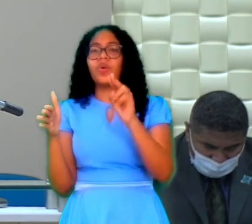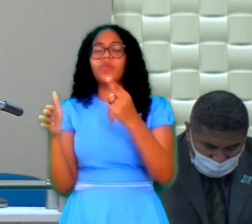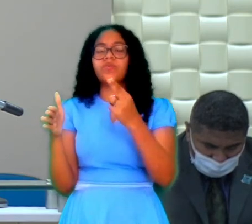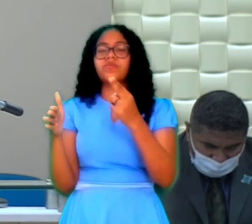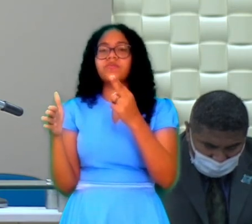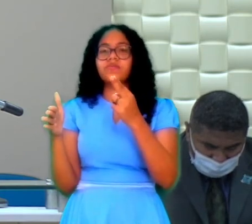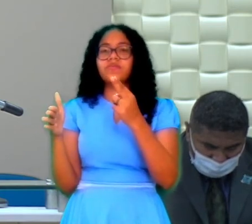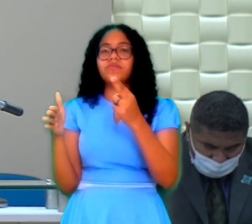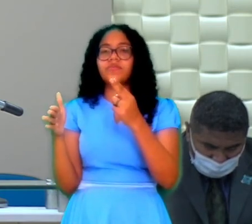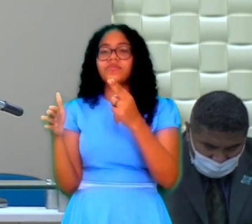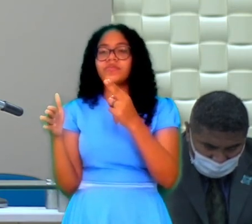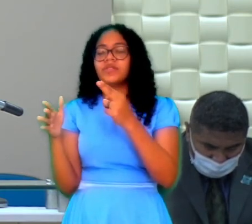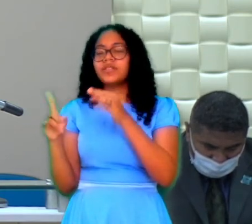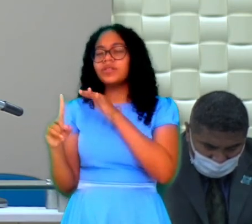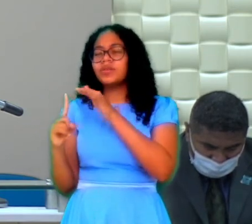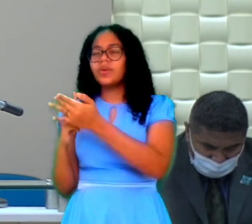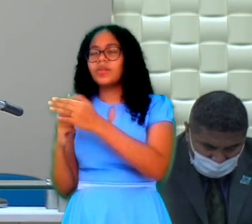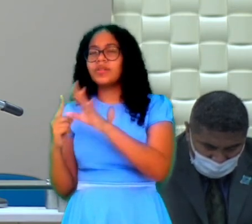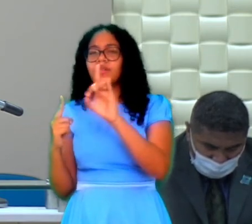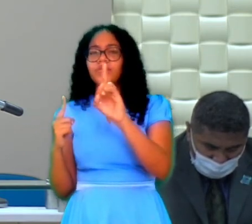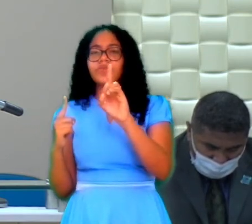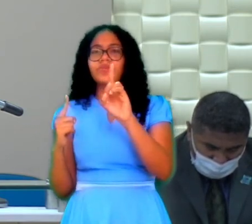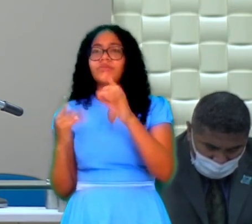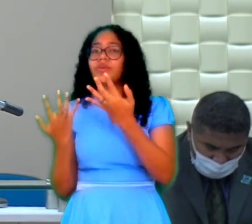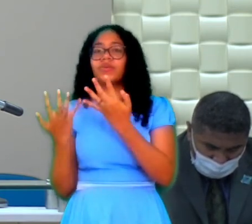que não mata mais.